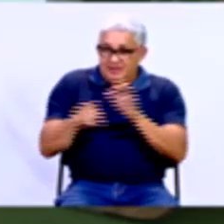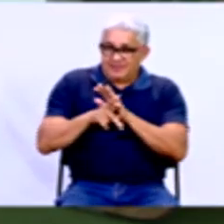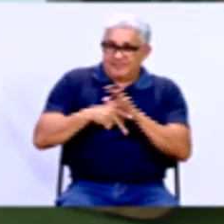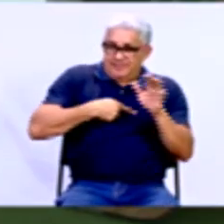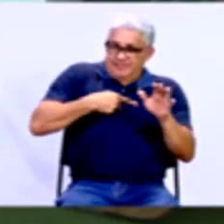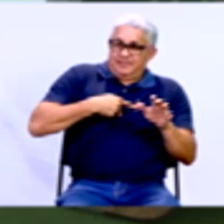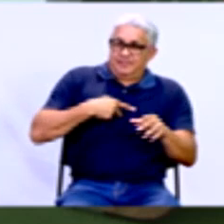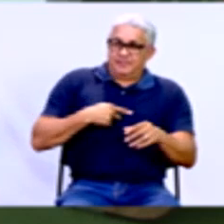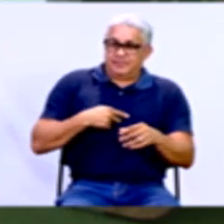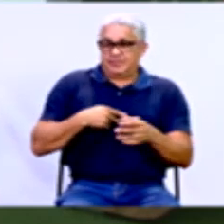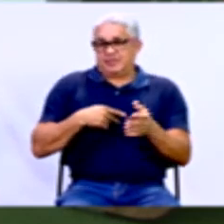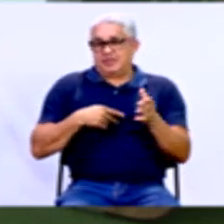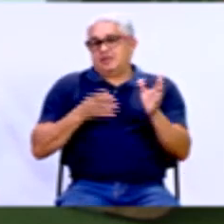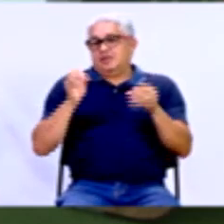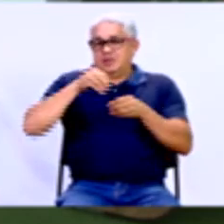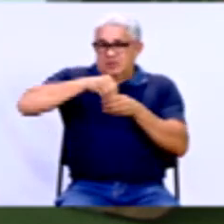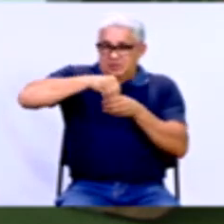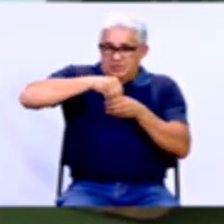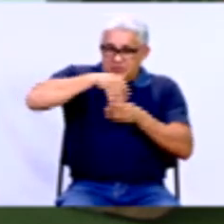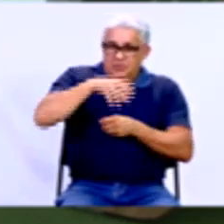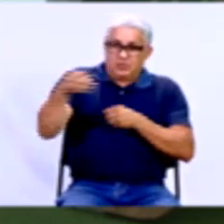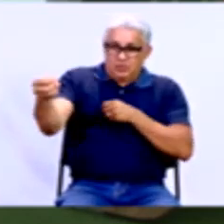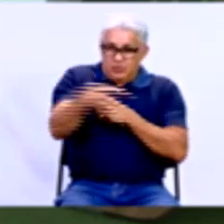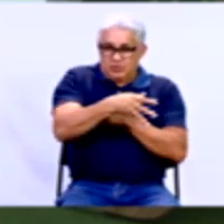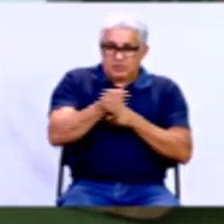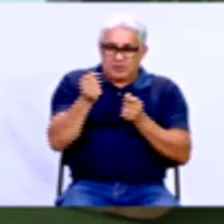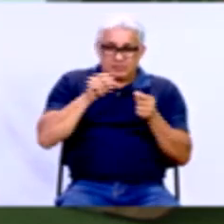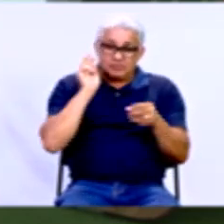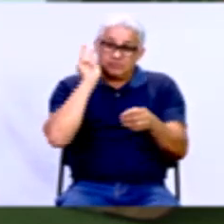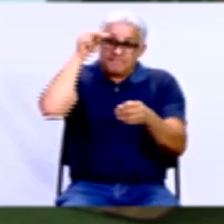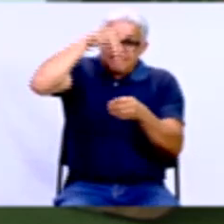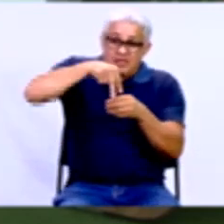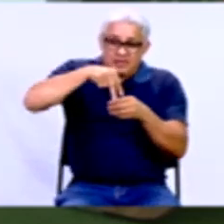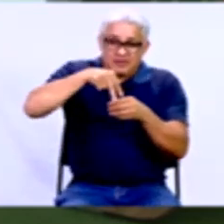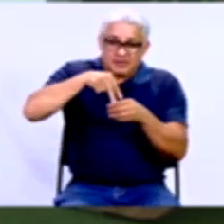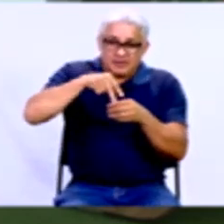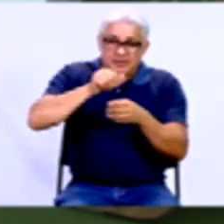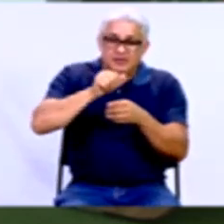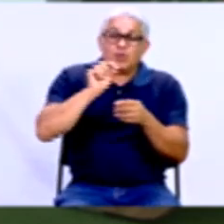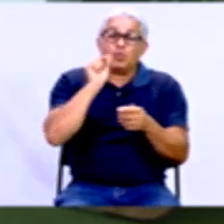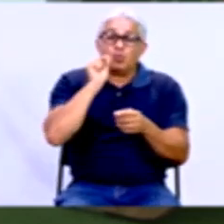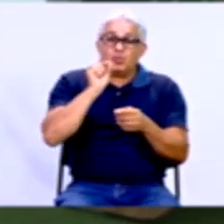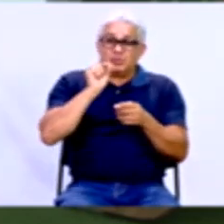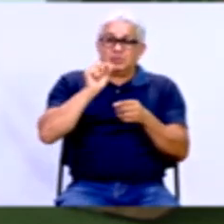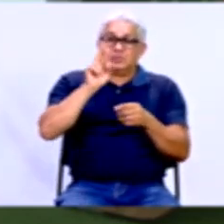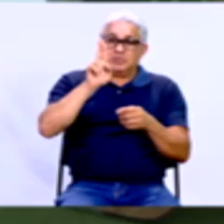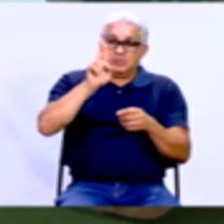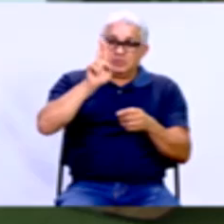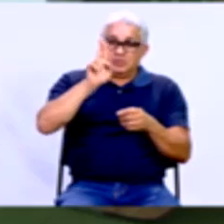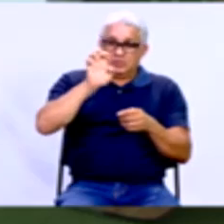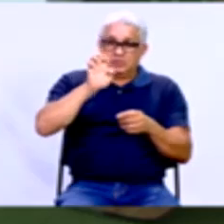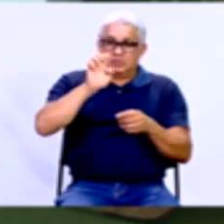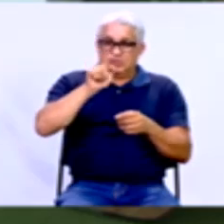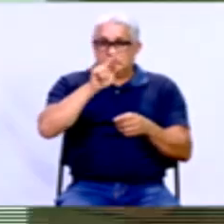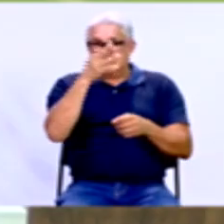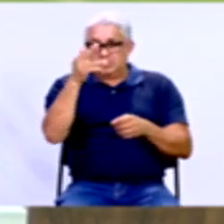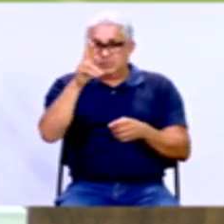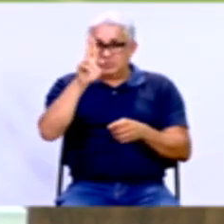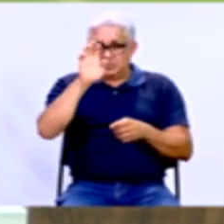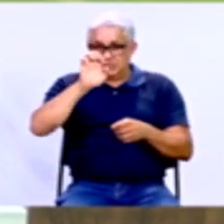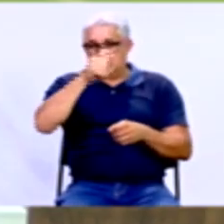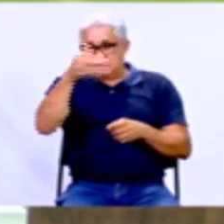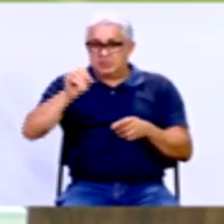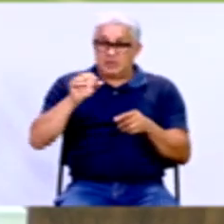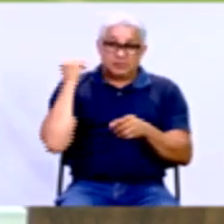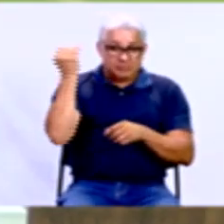Um conteúdo novo, como é esse conteúdo, tentem enxergar a aplicação dele que ele vai ter. Isso. Né? Regressão é muito importante. Tentem ver como vocês poderiam